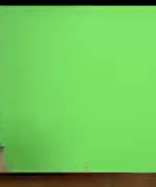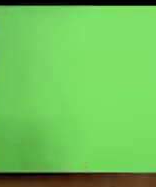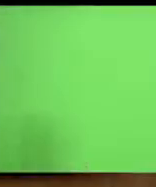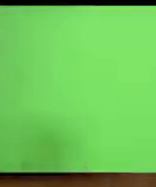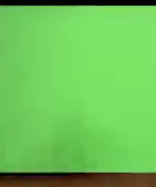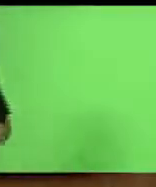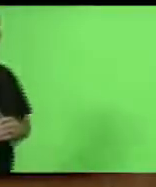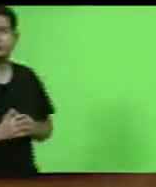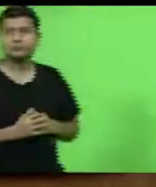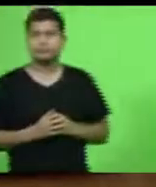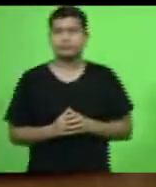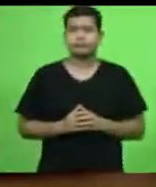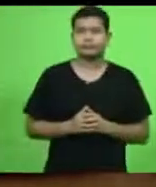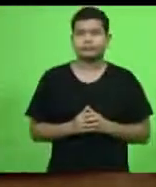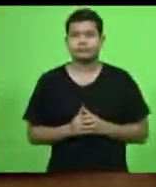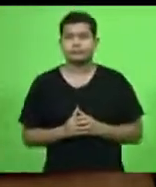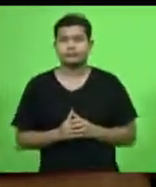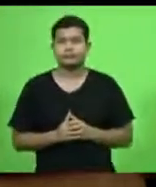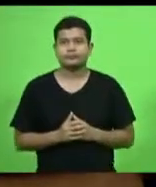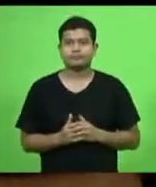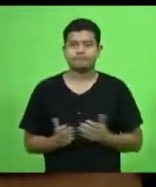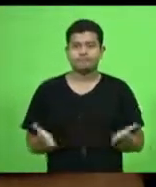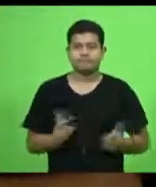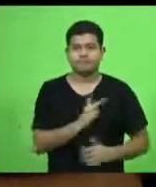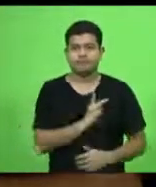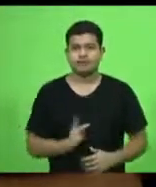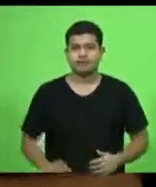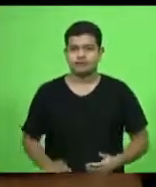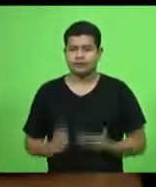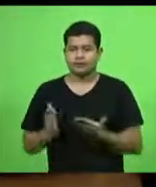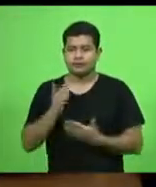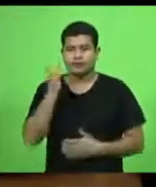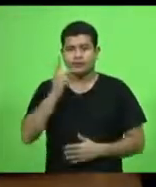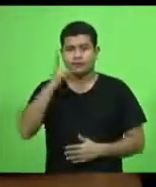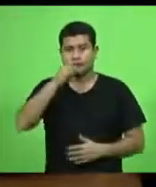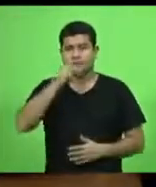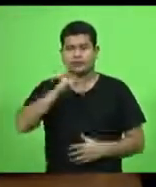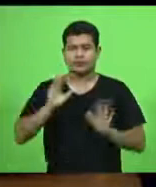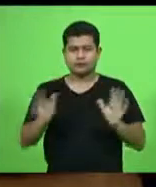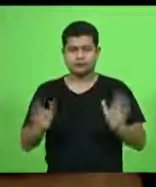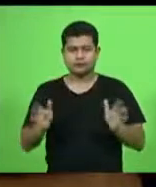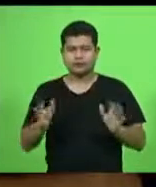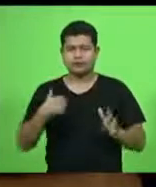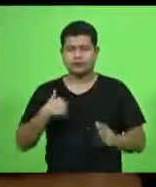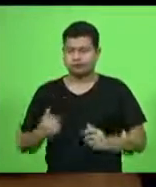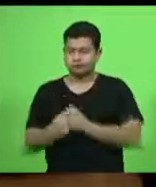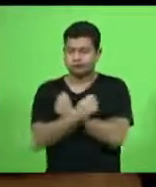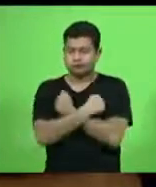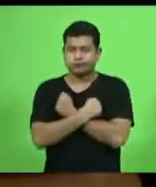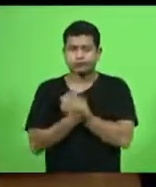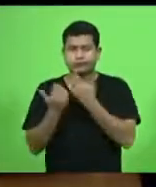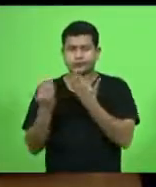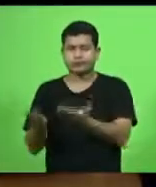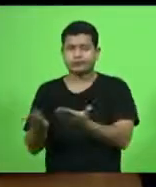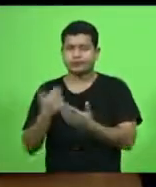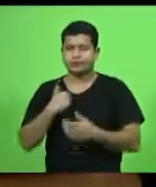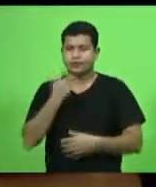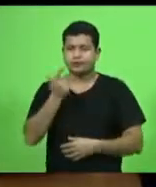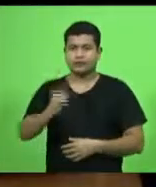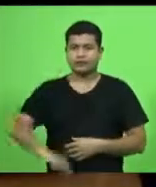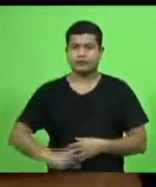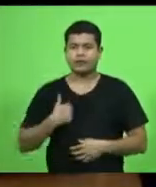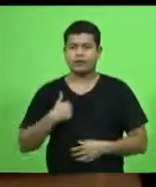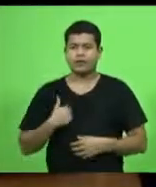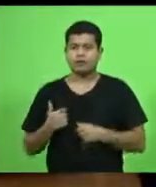Senhor presidente, deputado Kennedy, já lhe mandei o meu abraço, repito aqui, o carinho